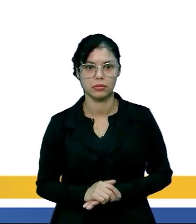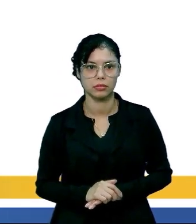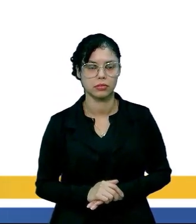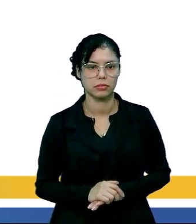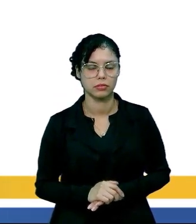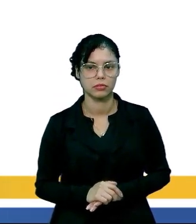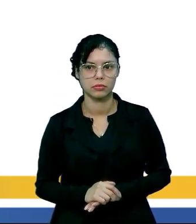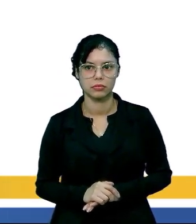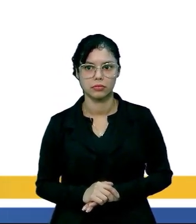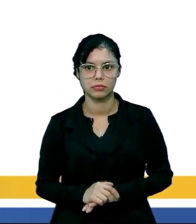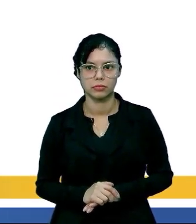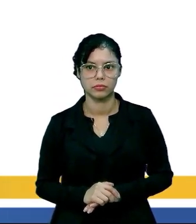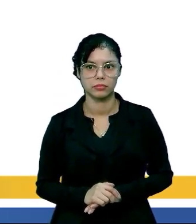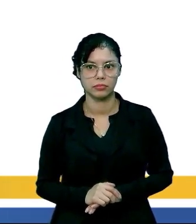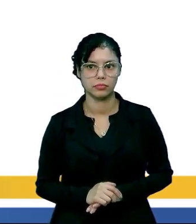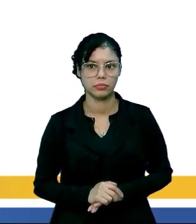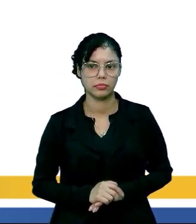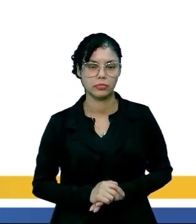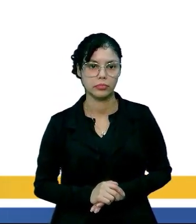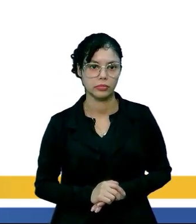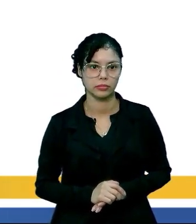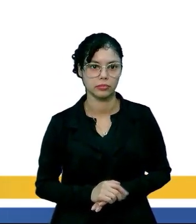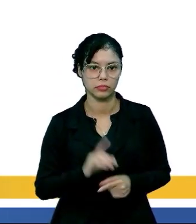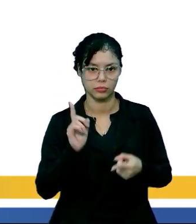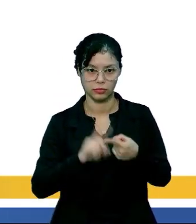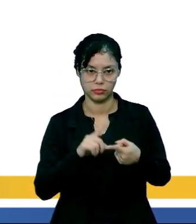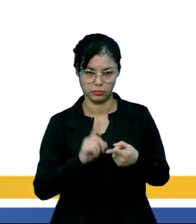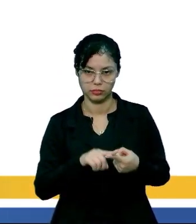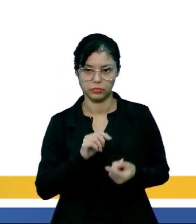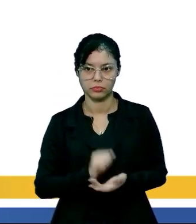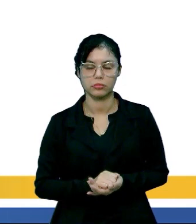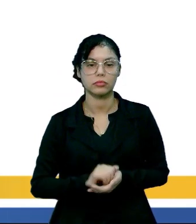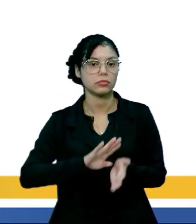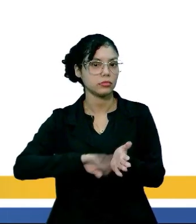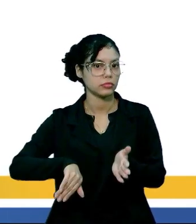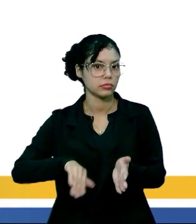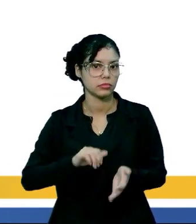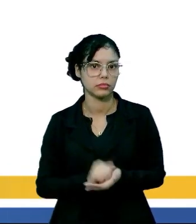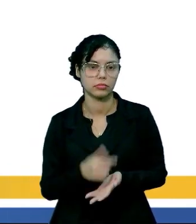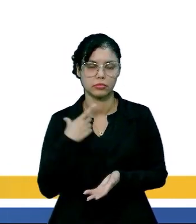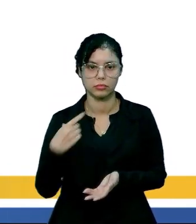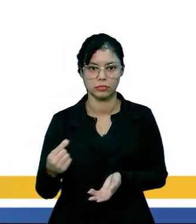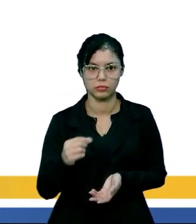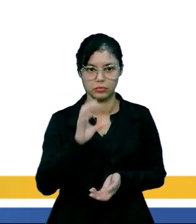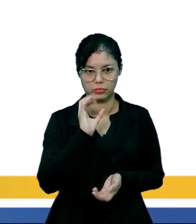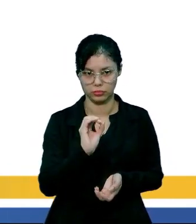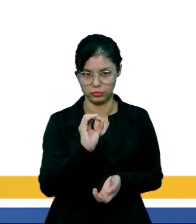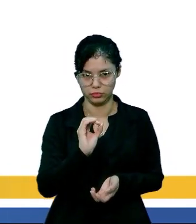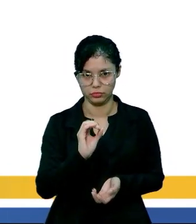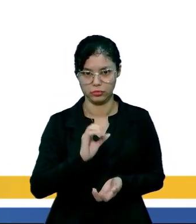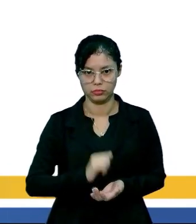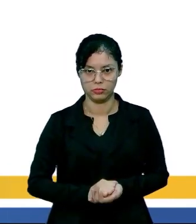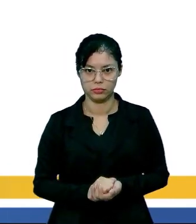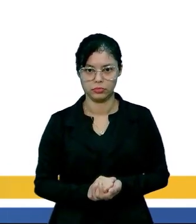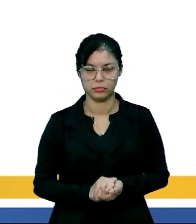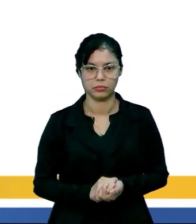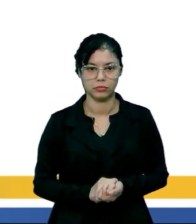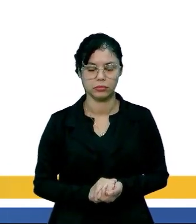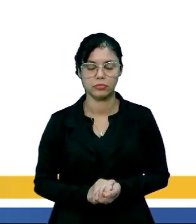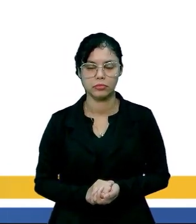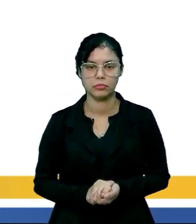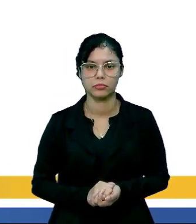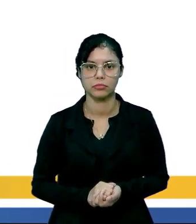vão ser, primeiro corte, saindo da origem, que é o